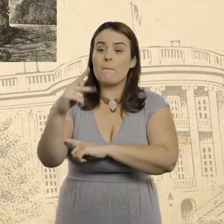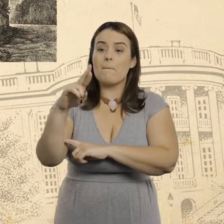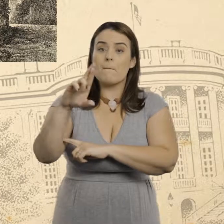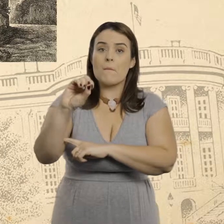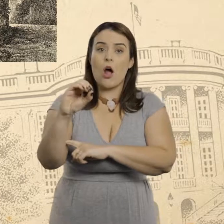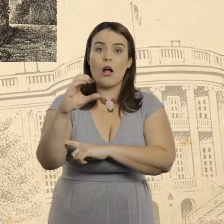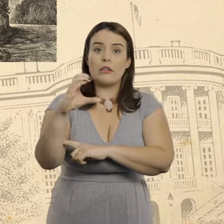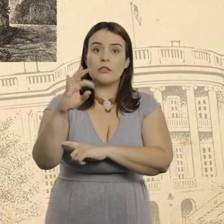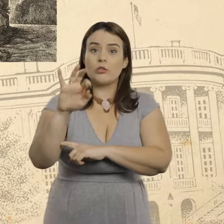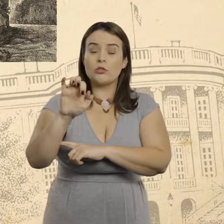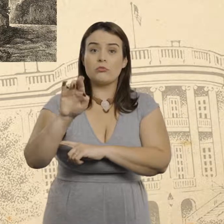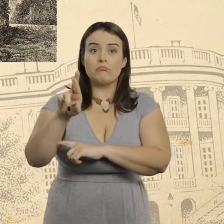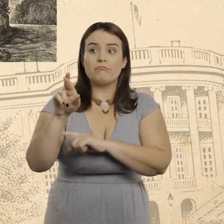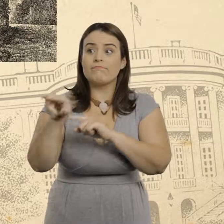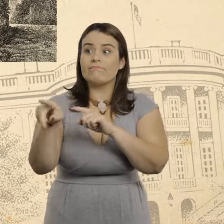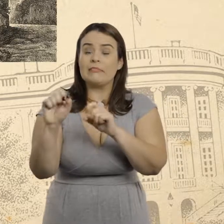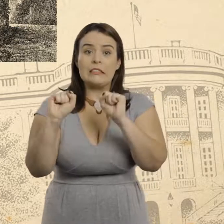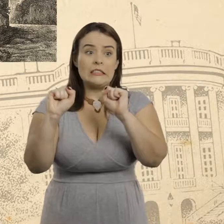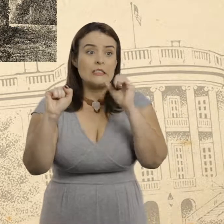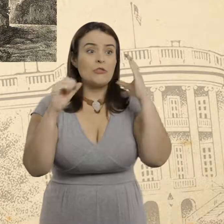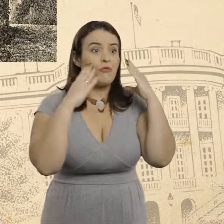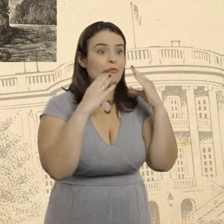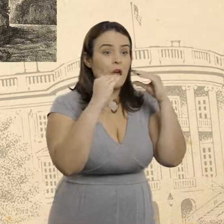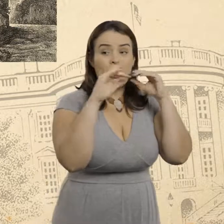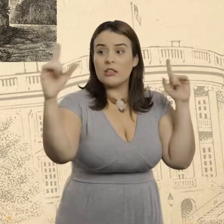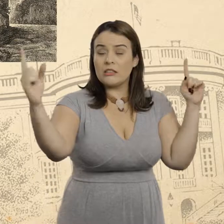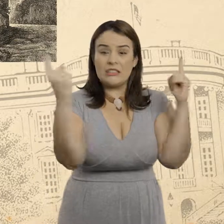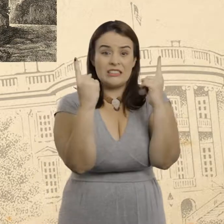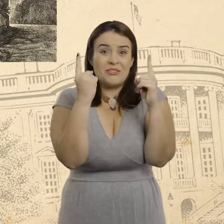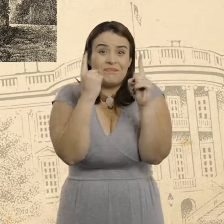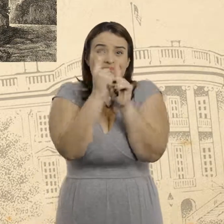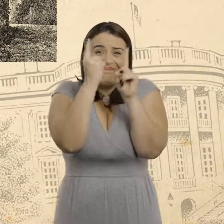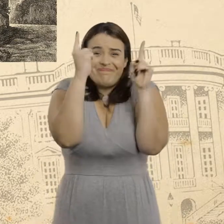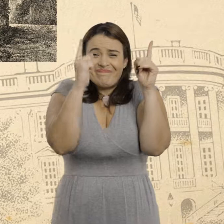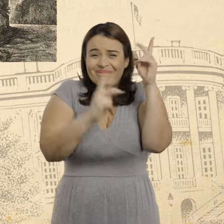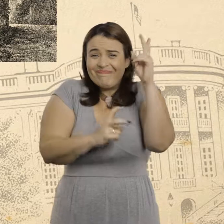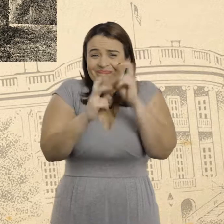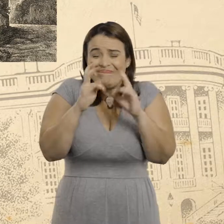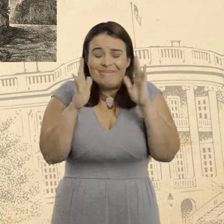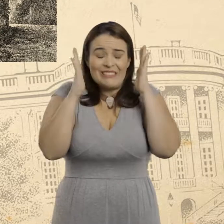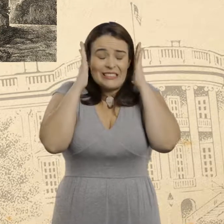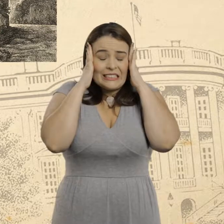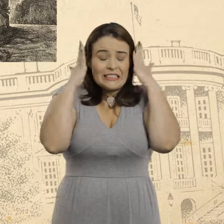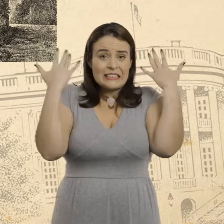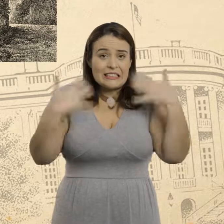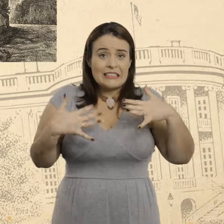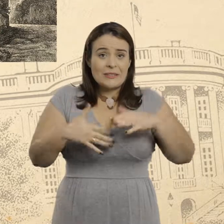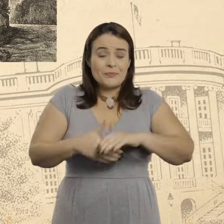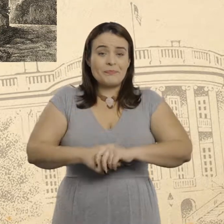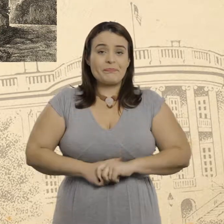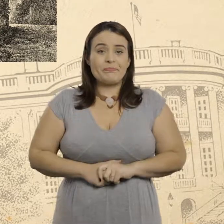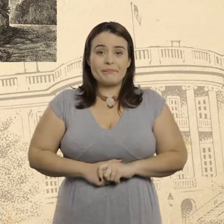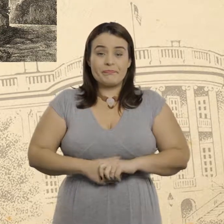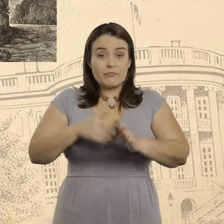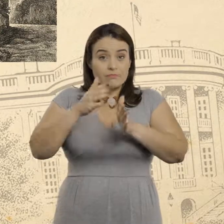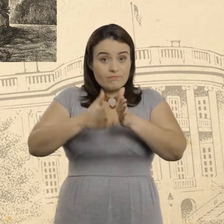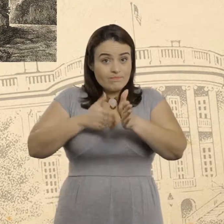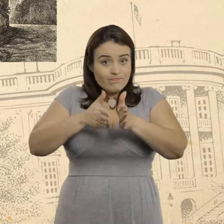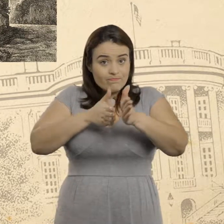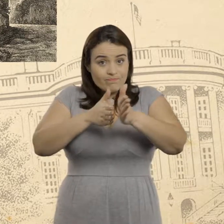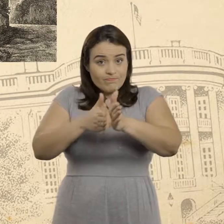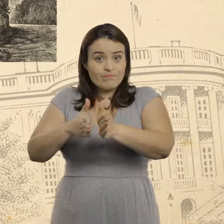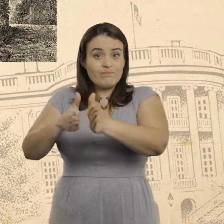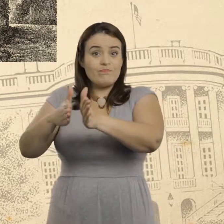chamado Coronel Proctor, poderia brigar com o Sr. Fogg se eles se encontrassem. Quando o trem saiu da estação para seguir viagem,